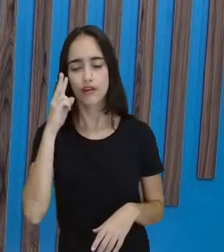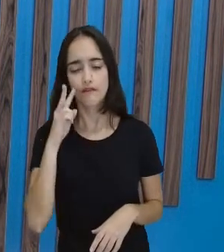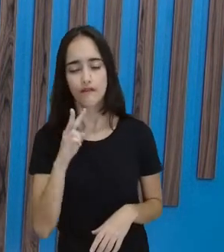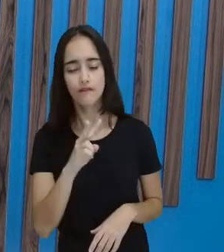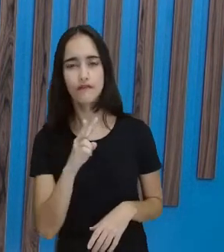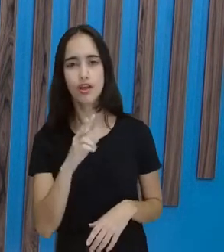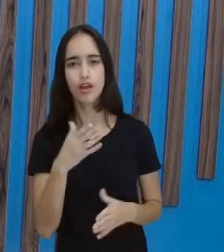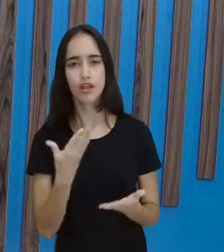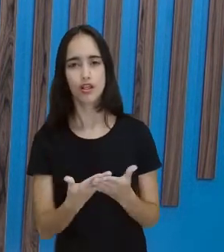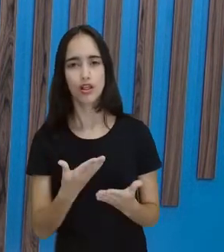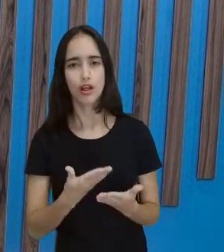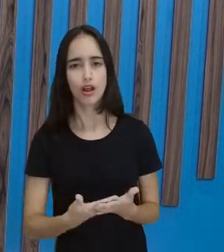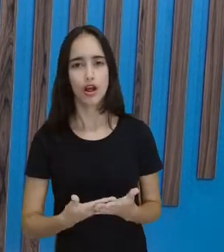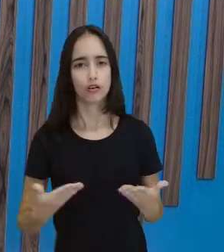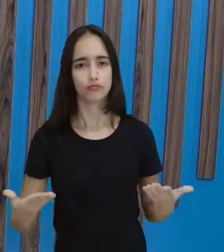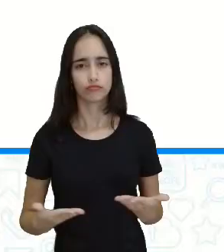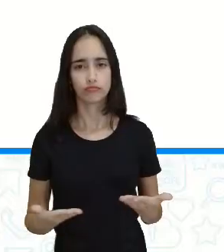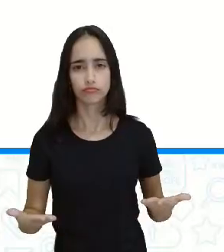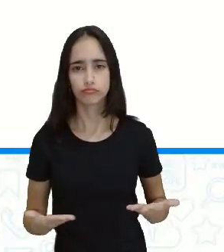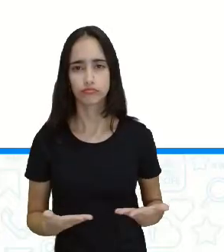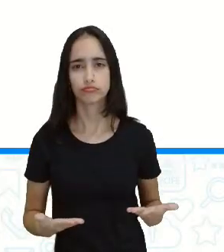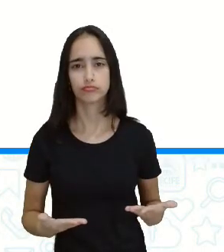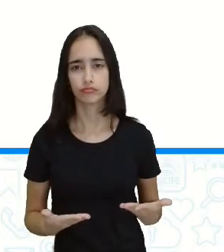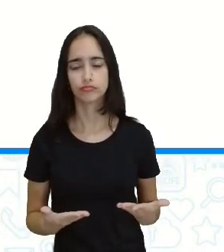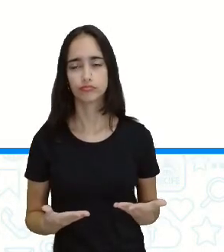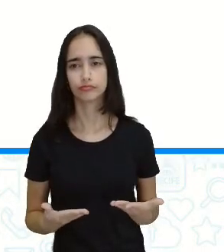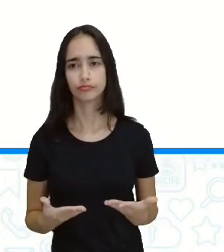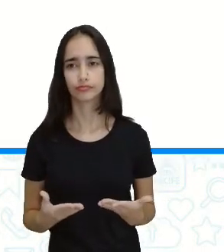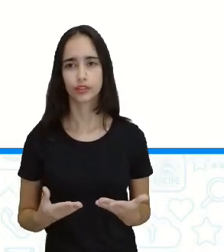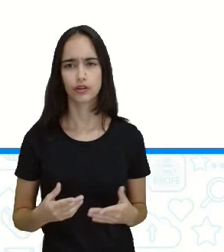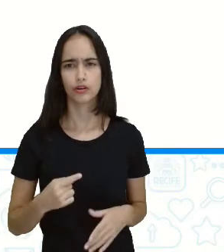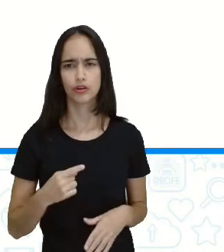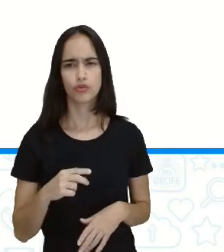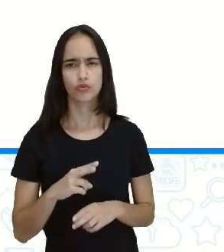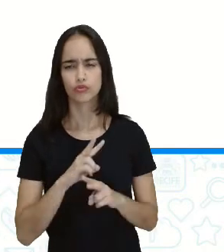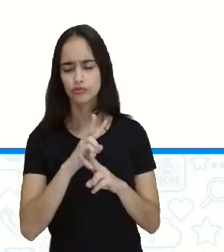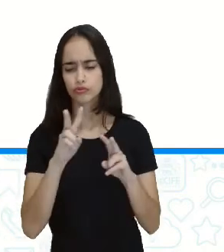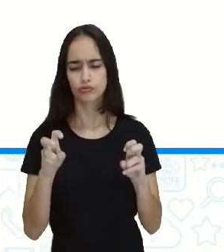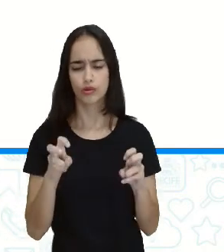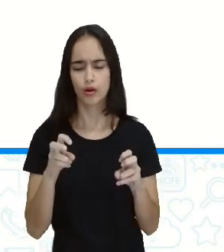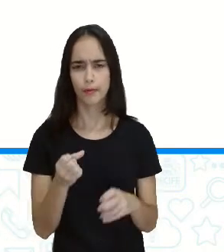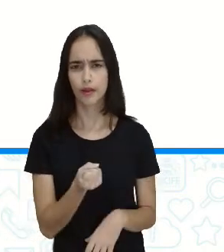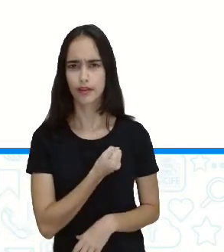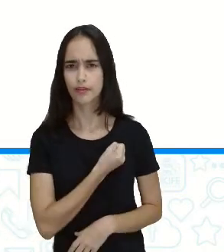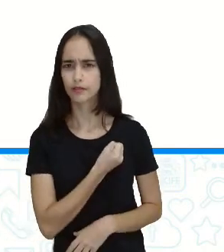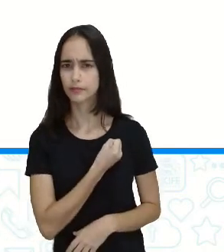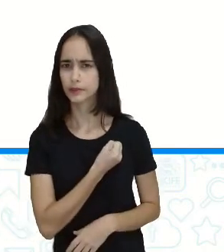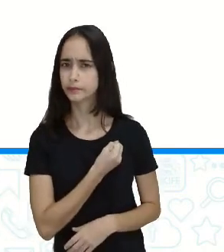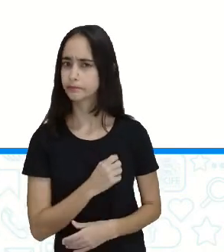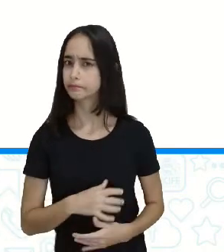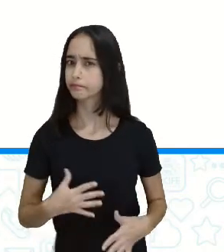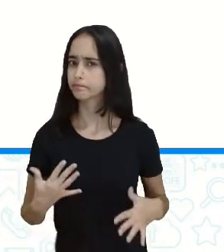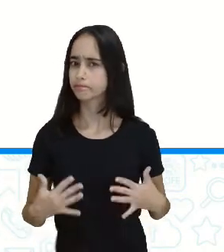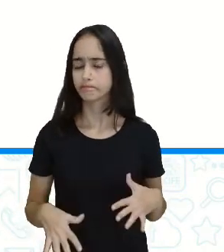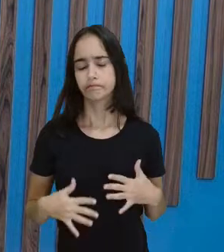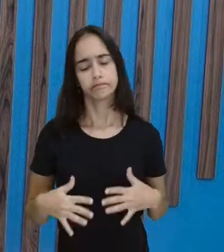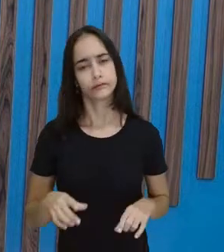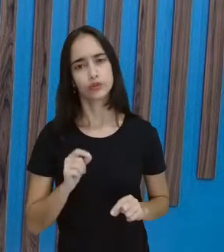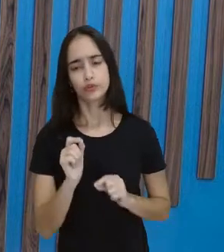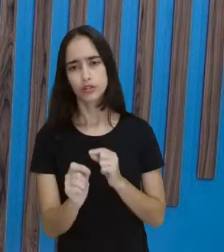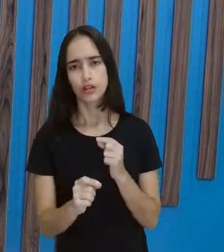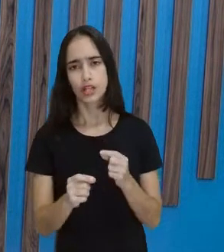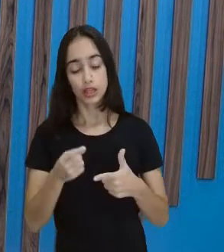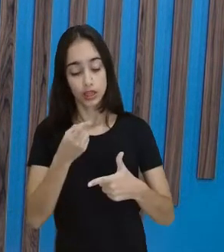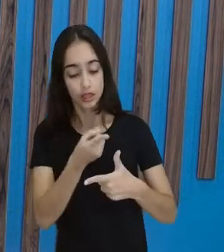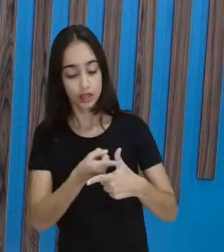A unidade temática, números. O que é que a gente vai ver sobre números exatamente? Divisão. A gente